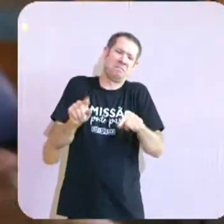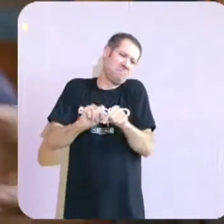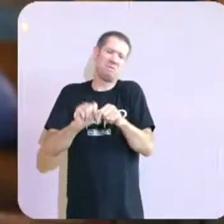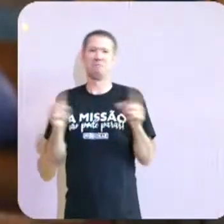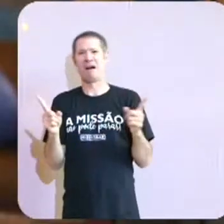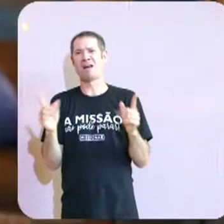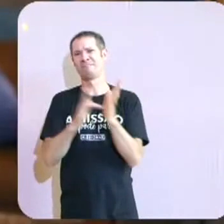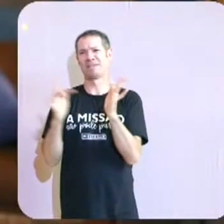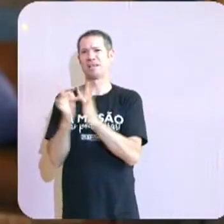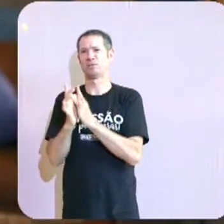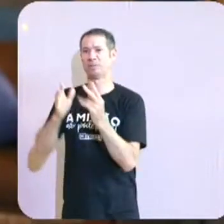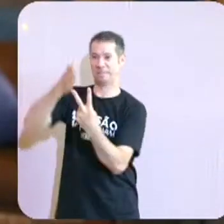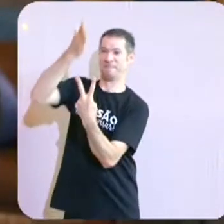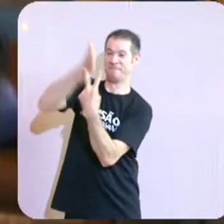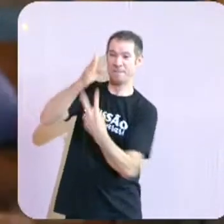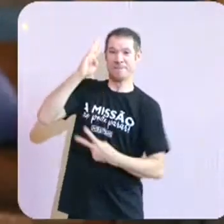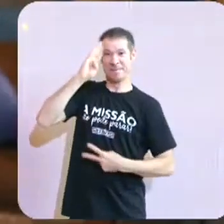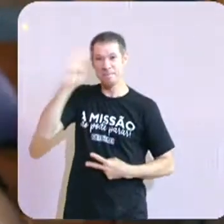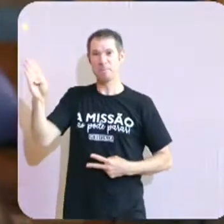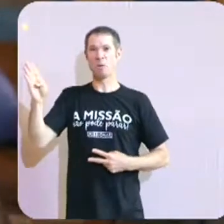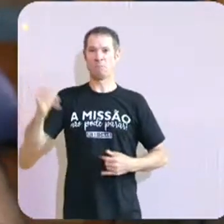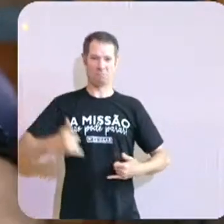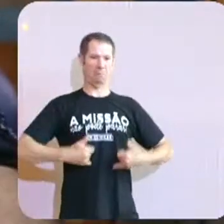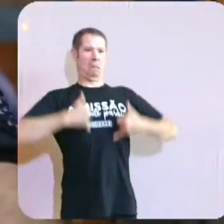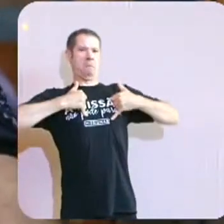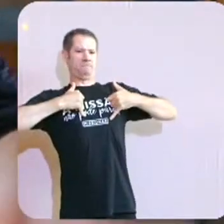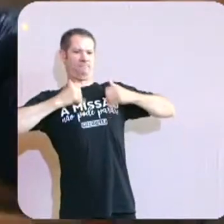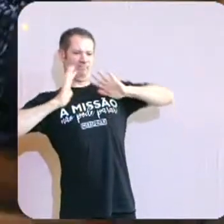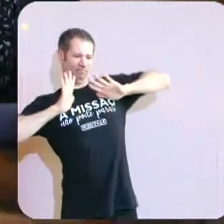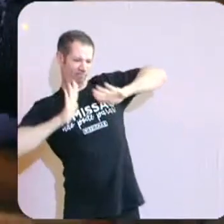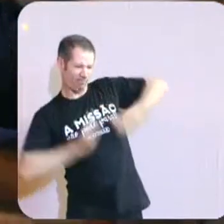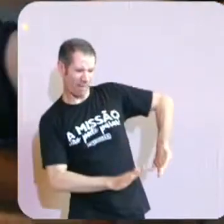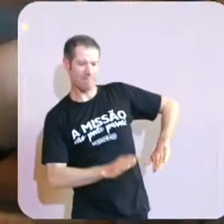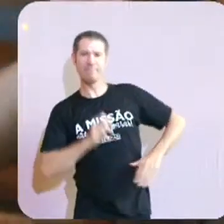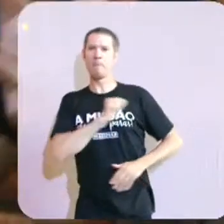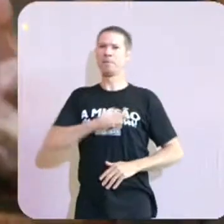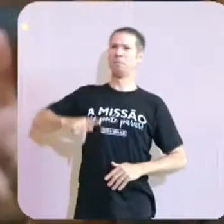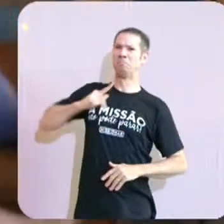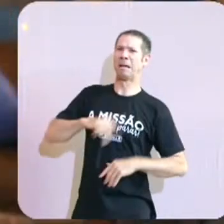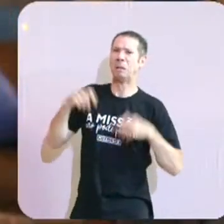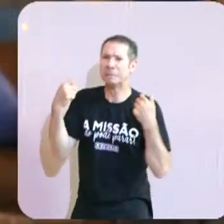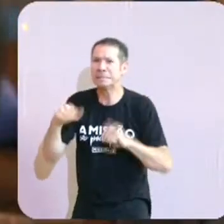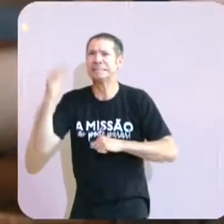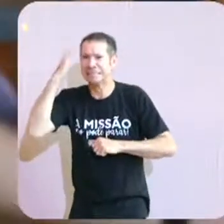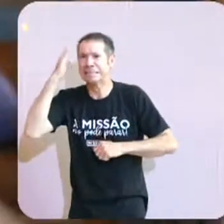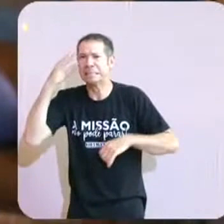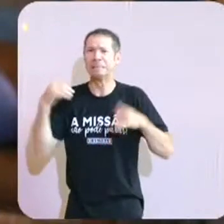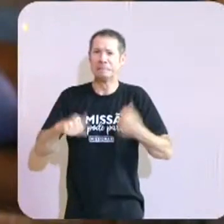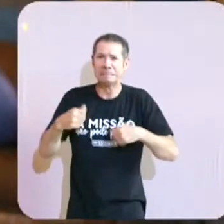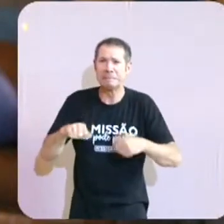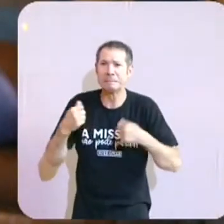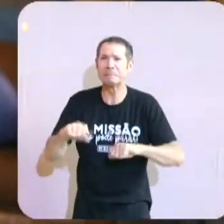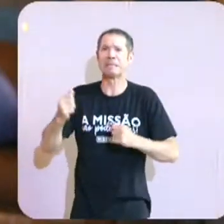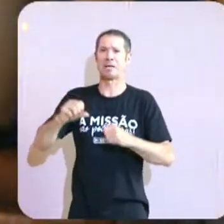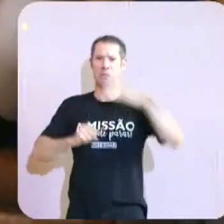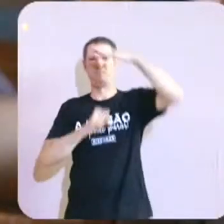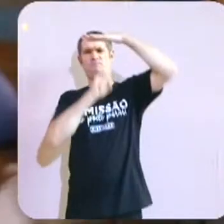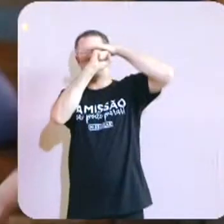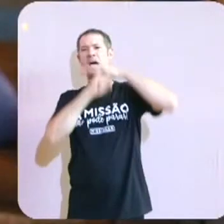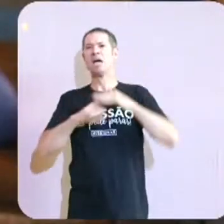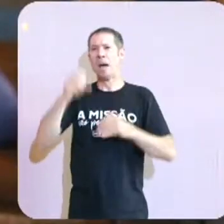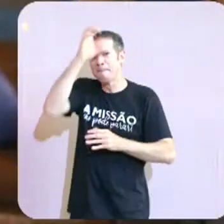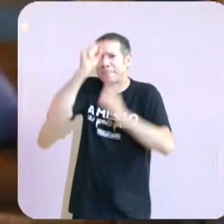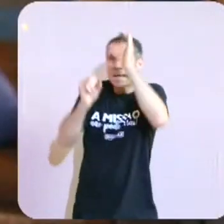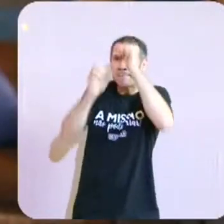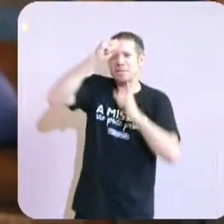Quando Jesus está no centro, o ego se cala, e como o apóstolo Paulo diz, eu sei o que é passar necessidade, eu sei o que é ter fartura,